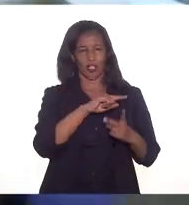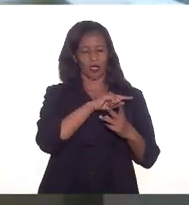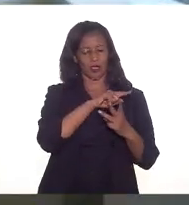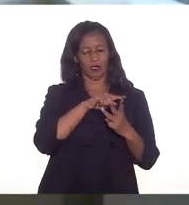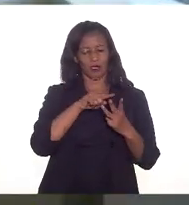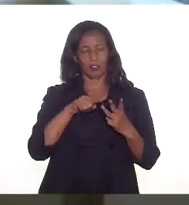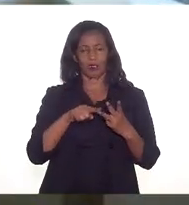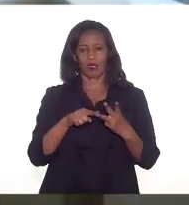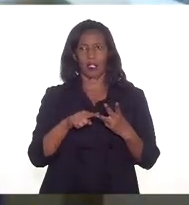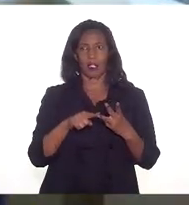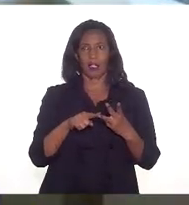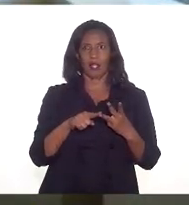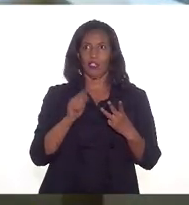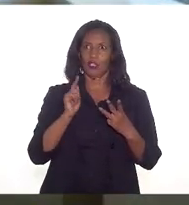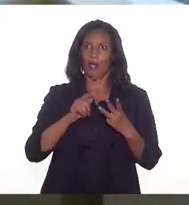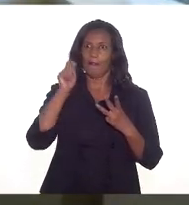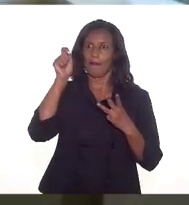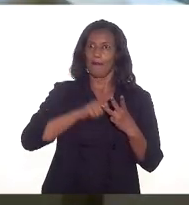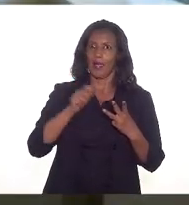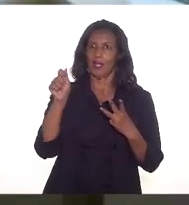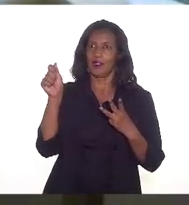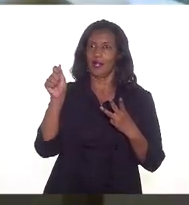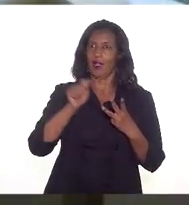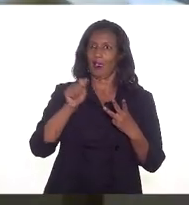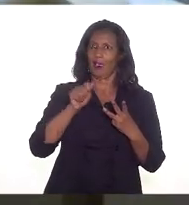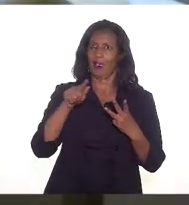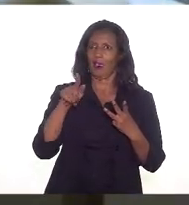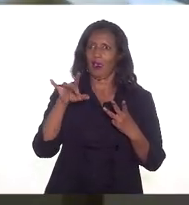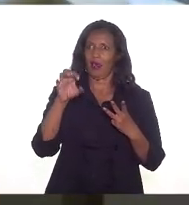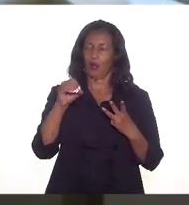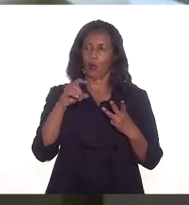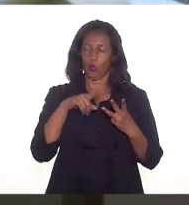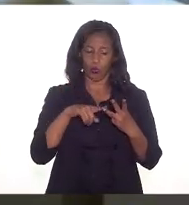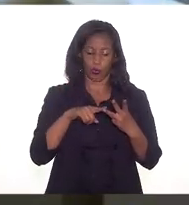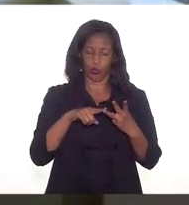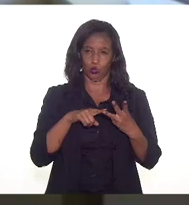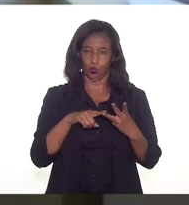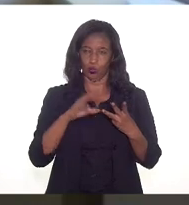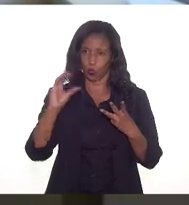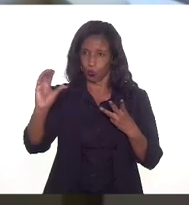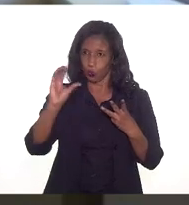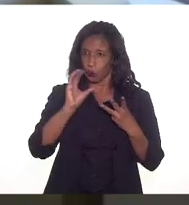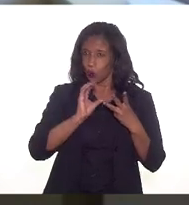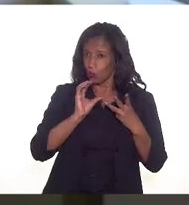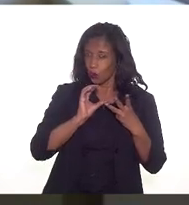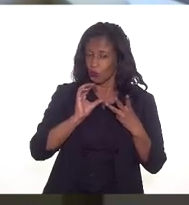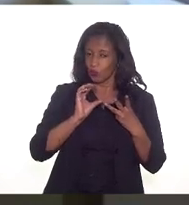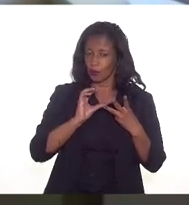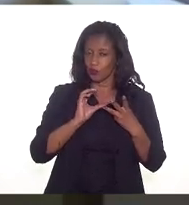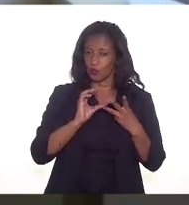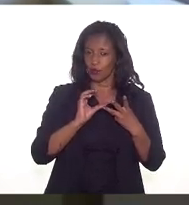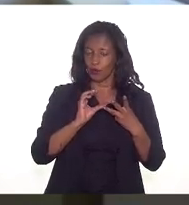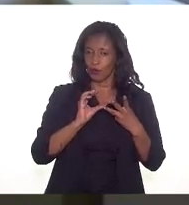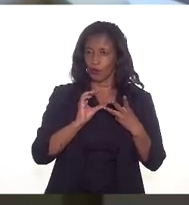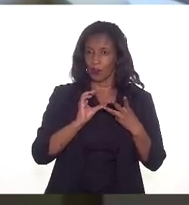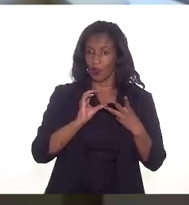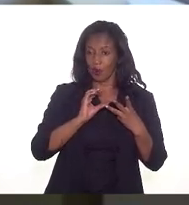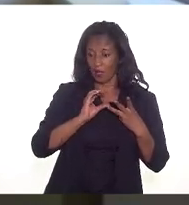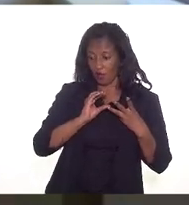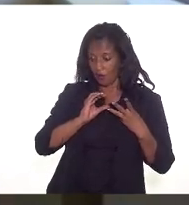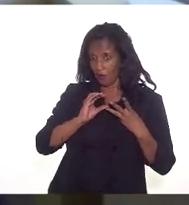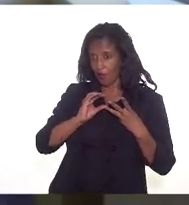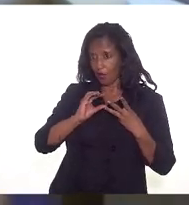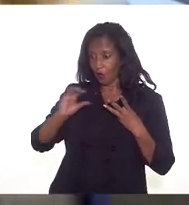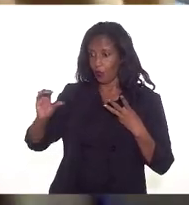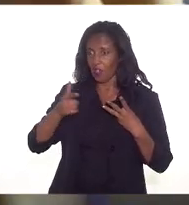já o mês 8. Então, parcela desse recurso, muito grande, será investido em 21.